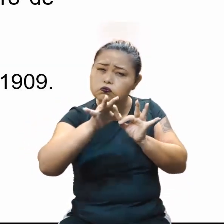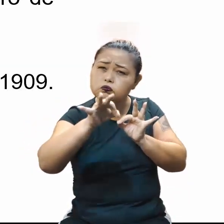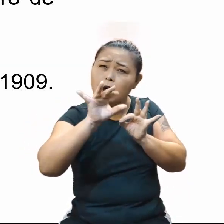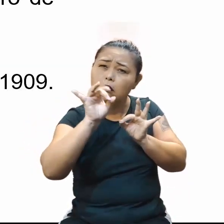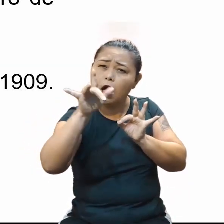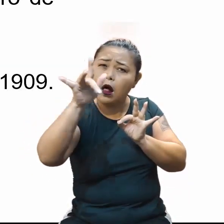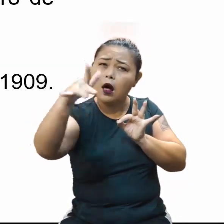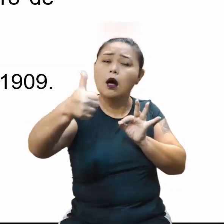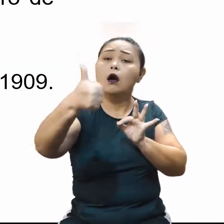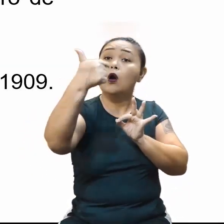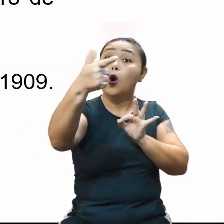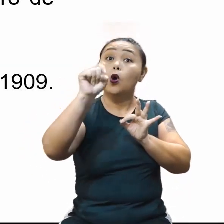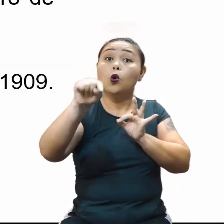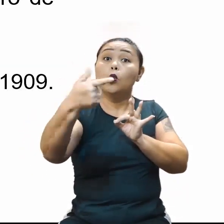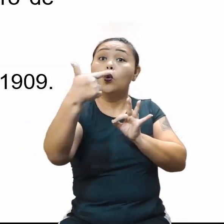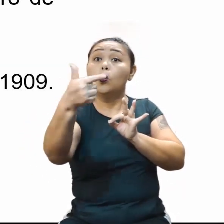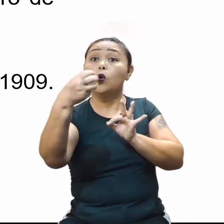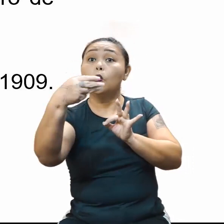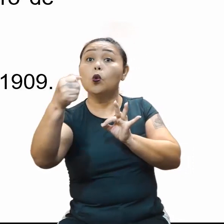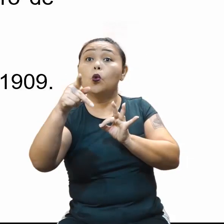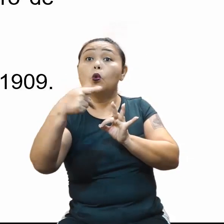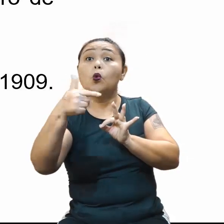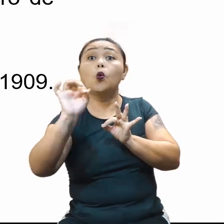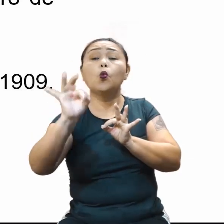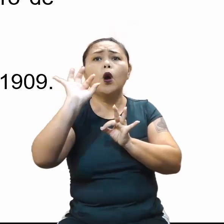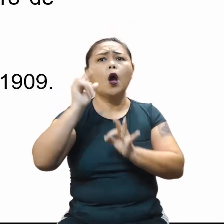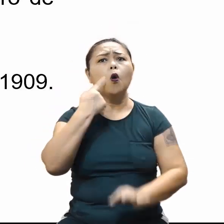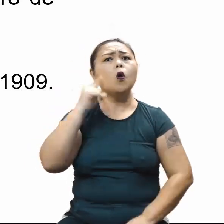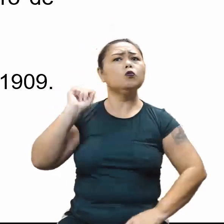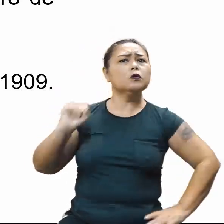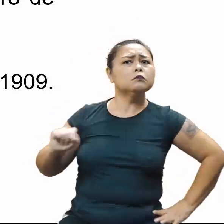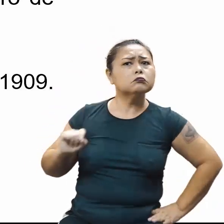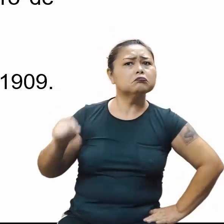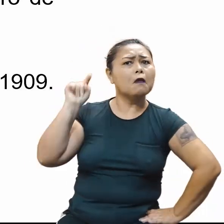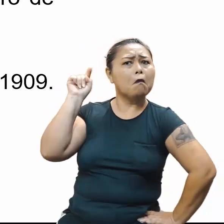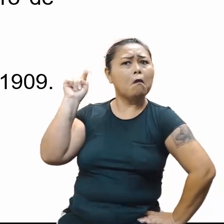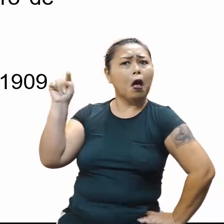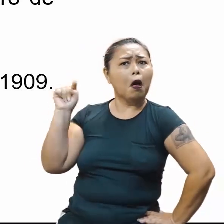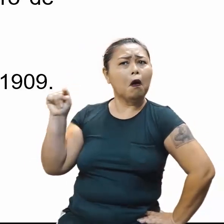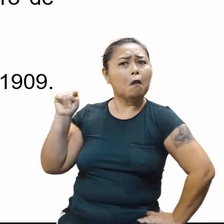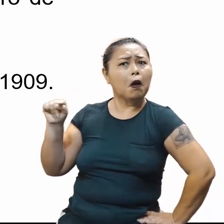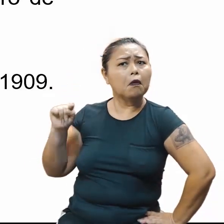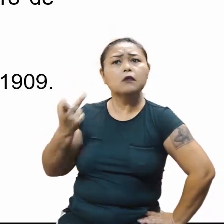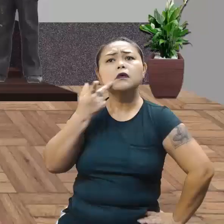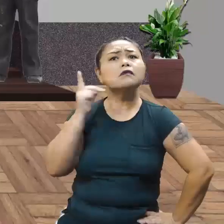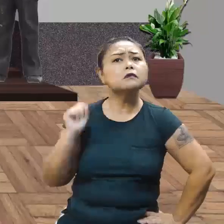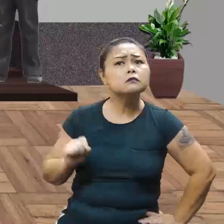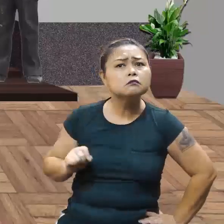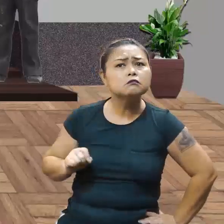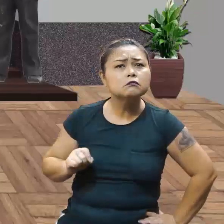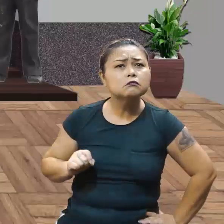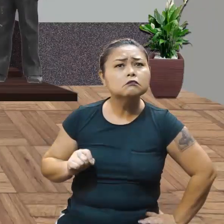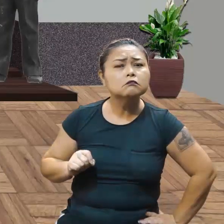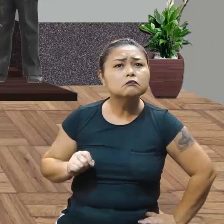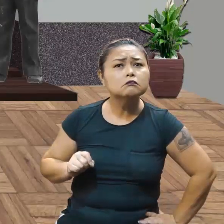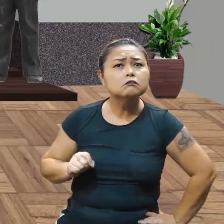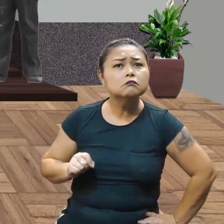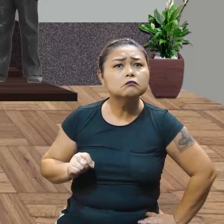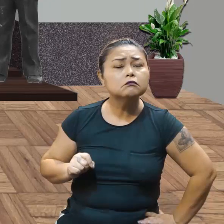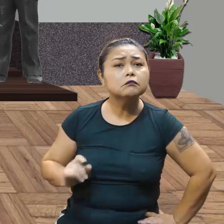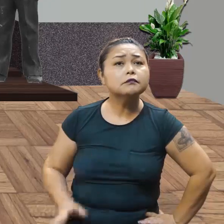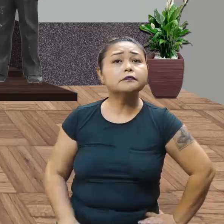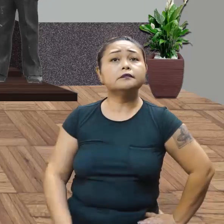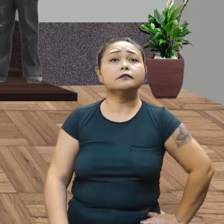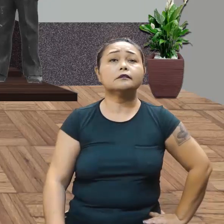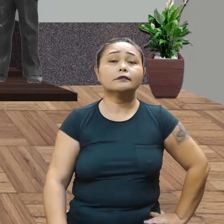quilômetros. Professor, de que o senhor está falando? De que o senhor está falando?